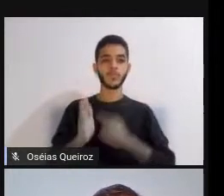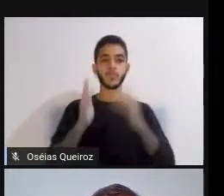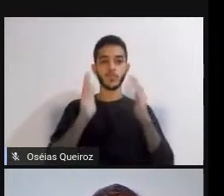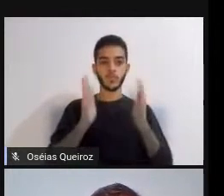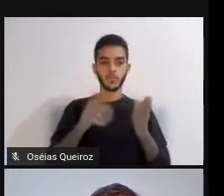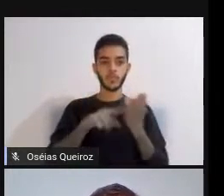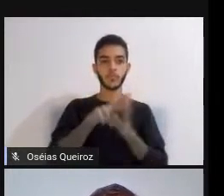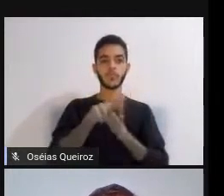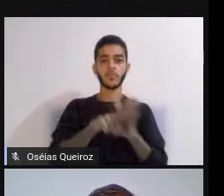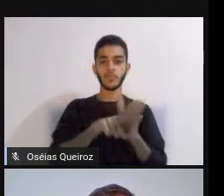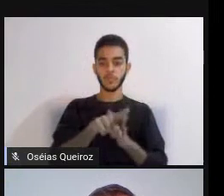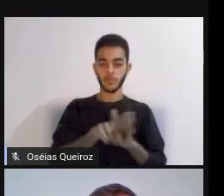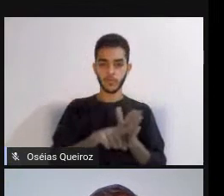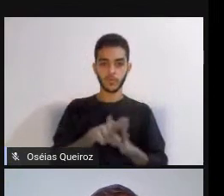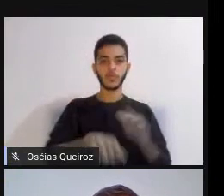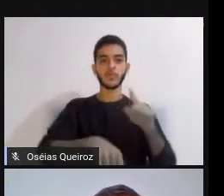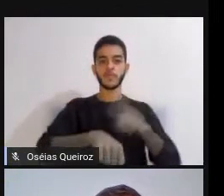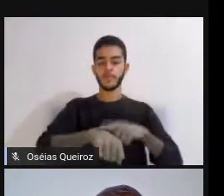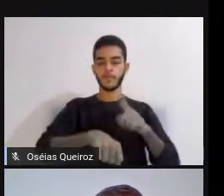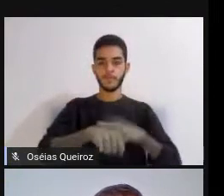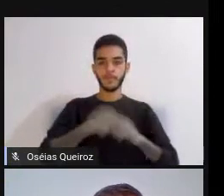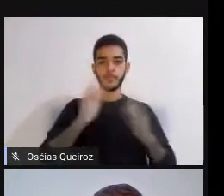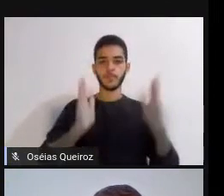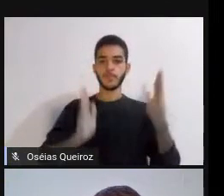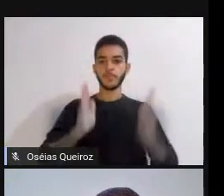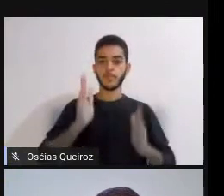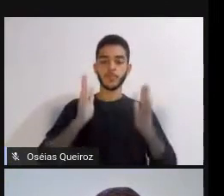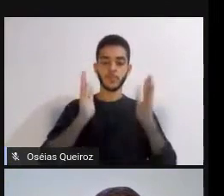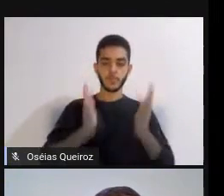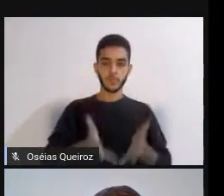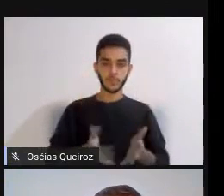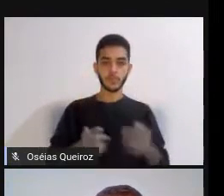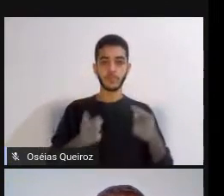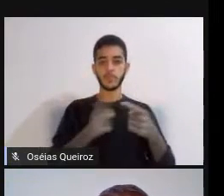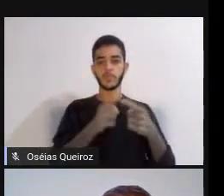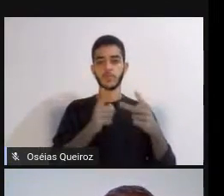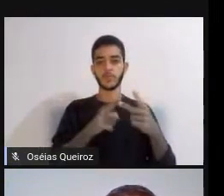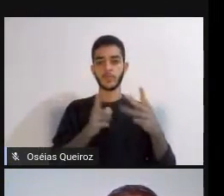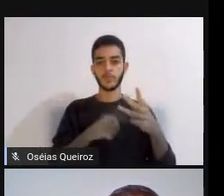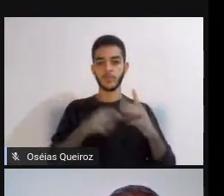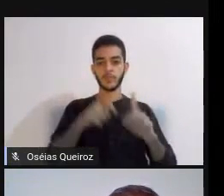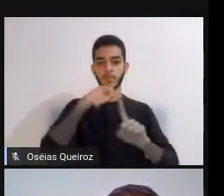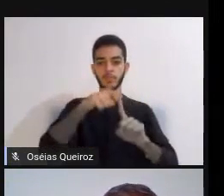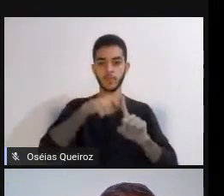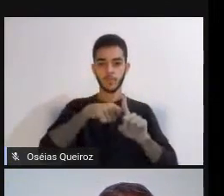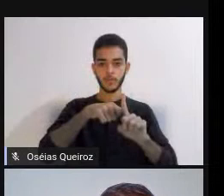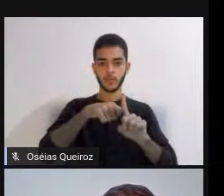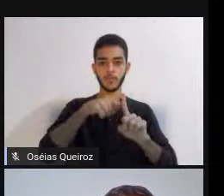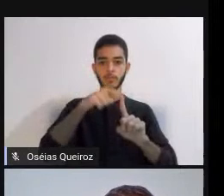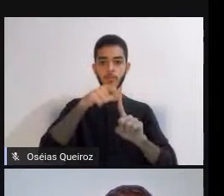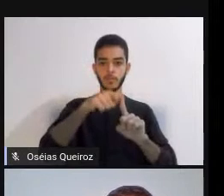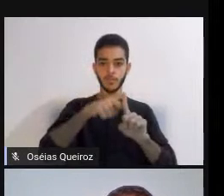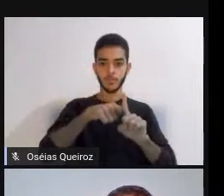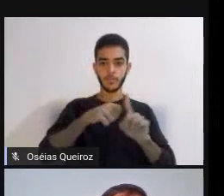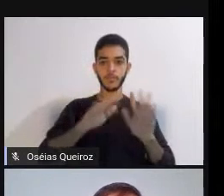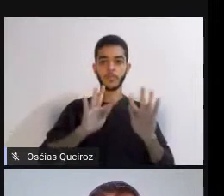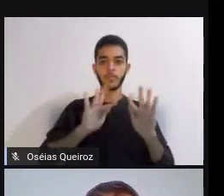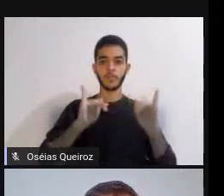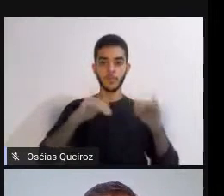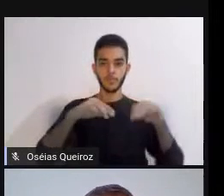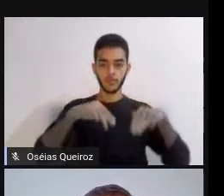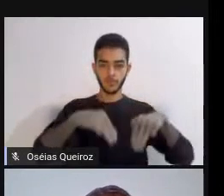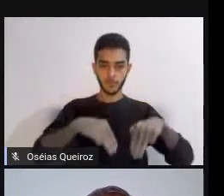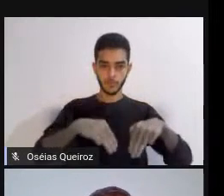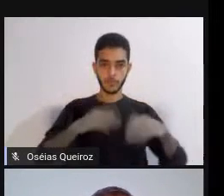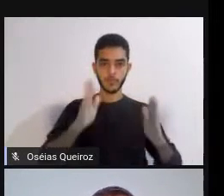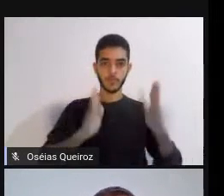com maior temporalidade. No entanto, levando em consideração esses 3 meses, o fim do período de estiagem com o início do